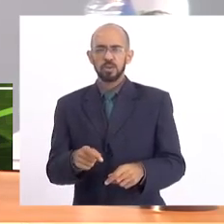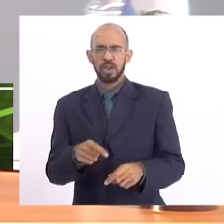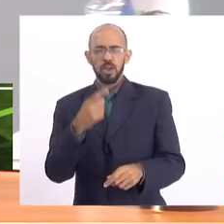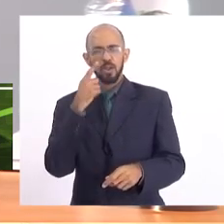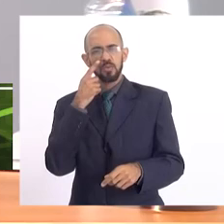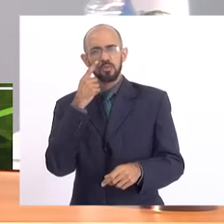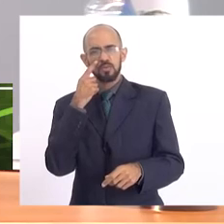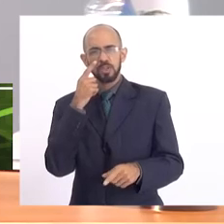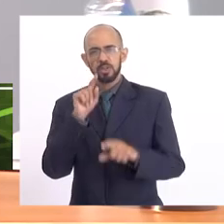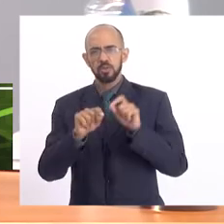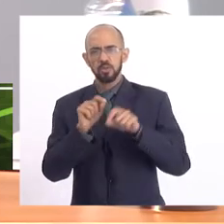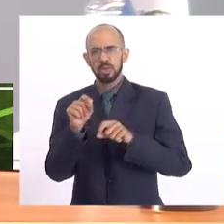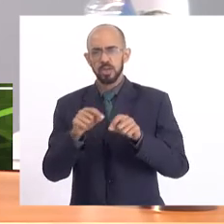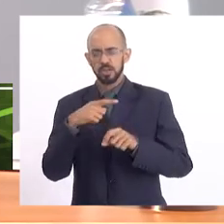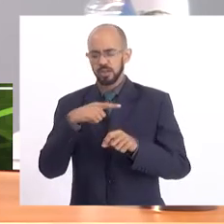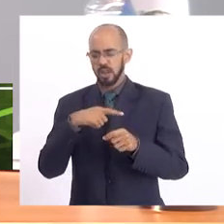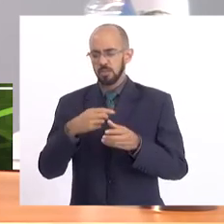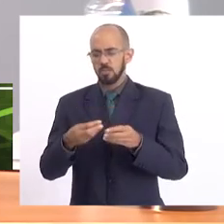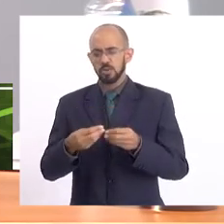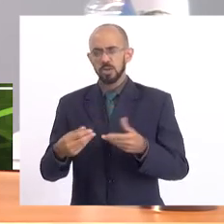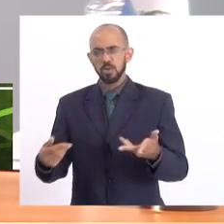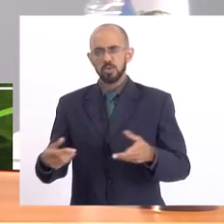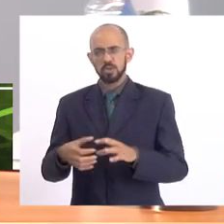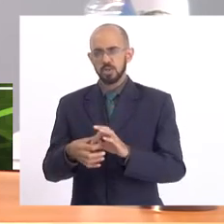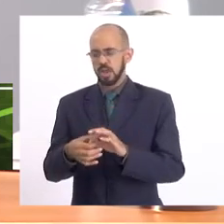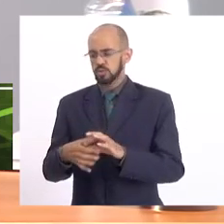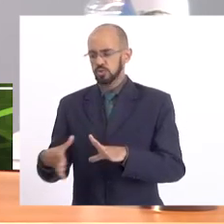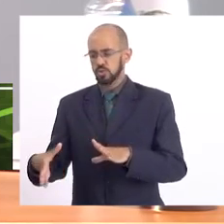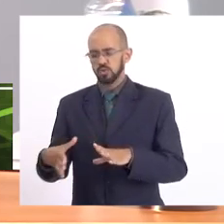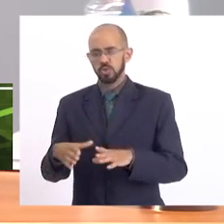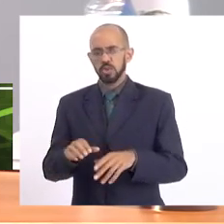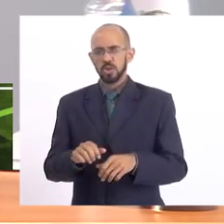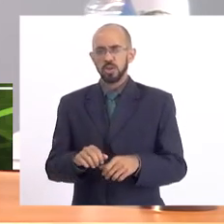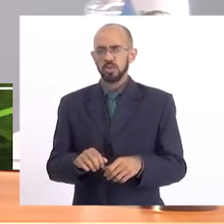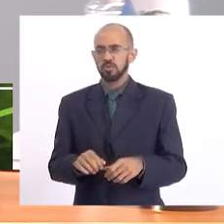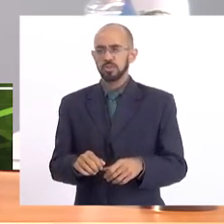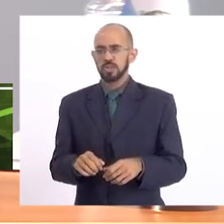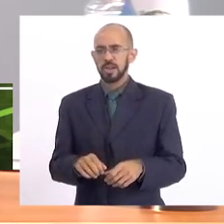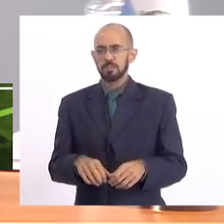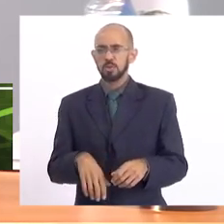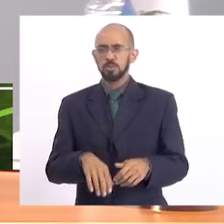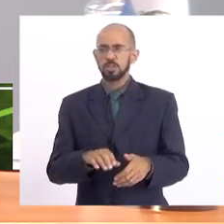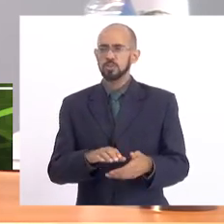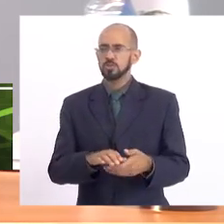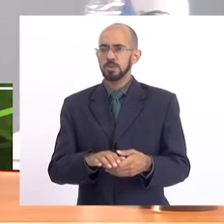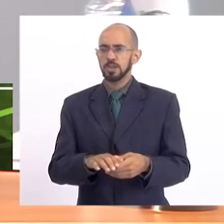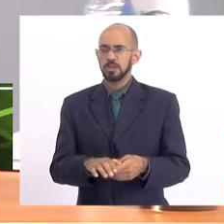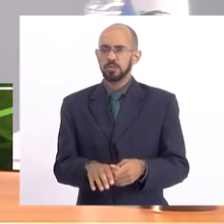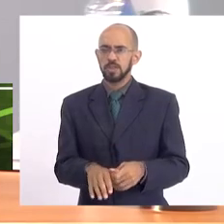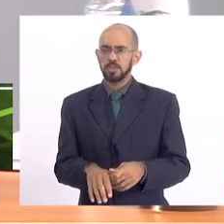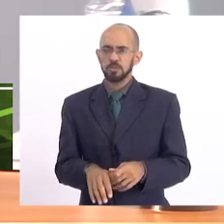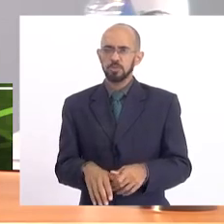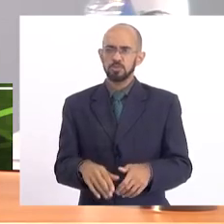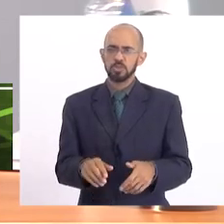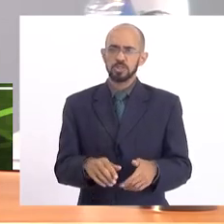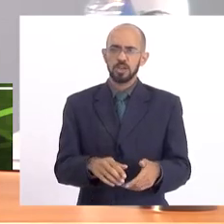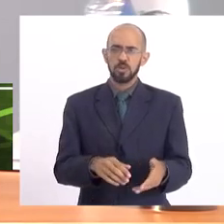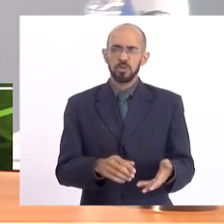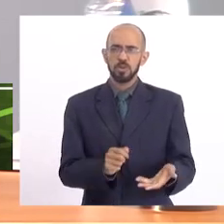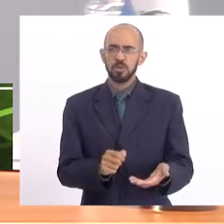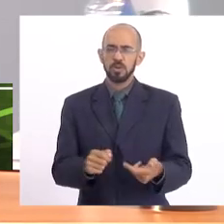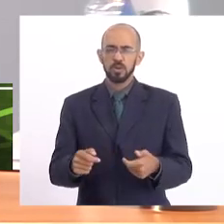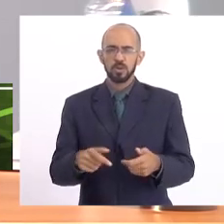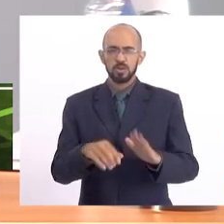tinha muita coisa solta, né? Muita coisa sendo feita pontual, no voluntarismo. Né? Então, a gente está fazendo tudo dentro de